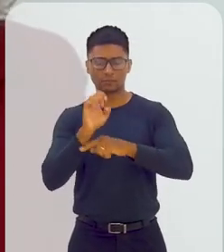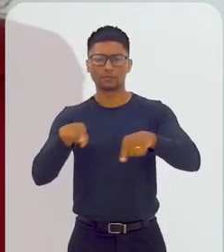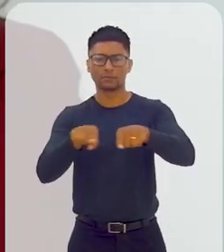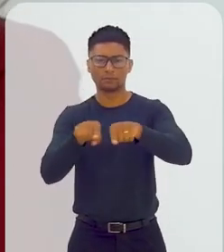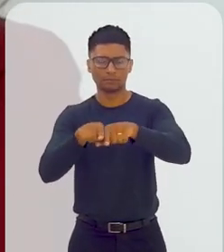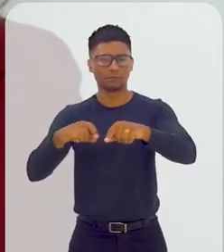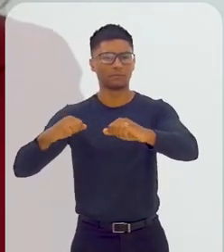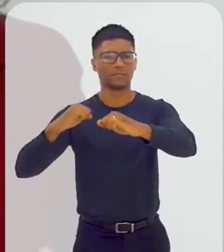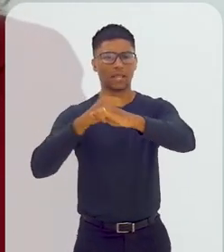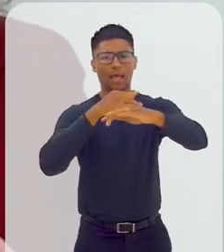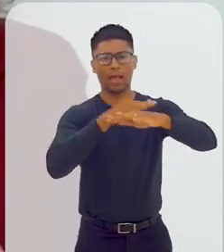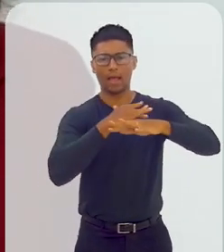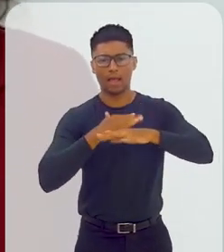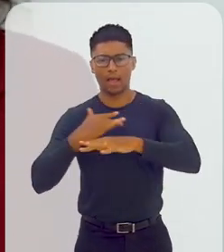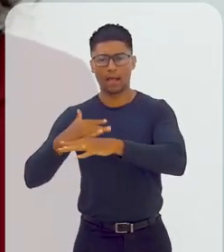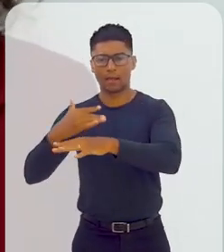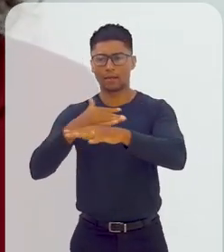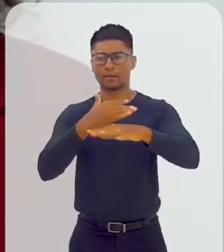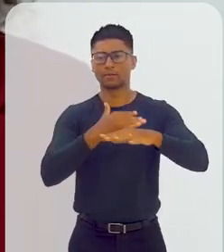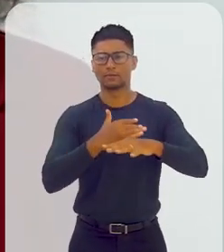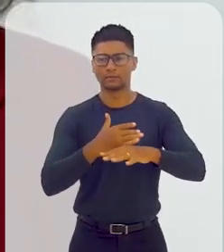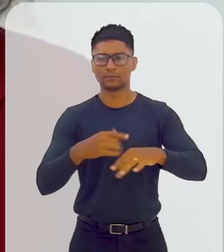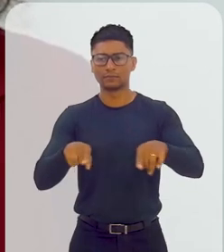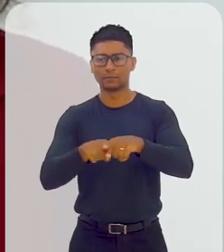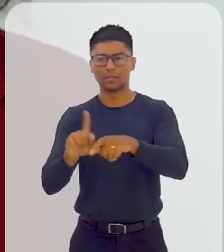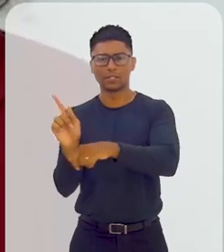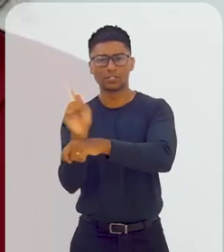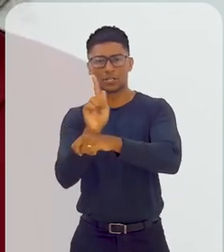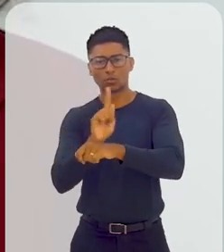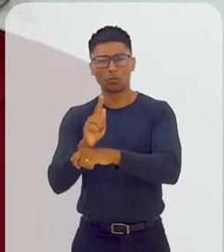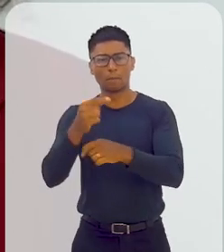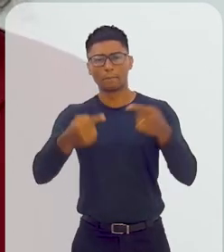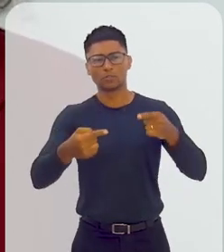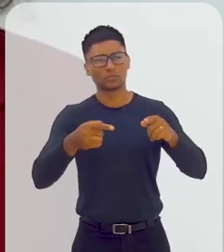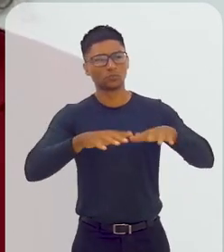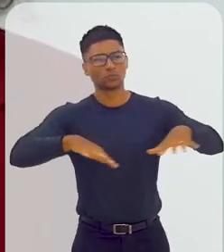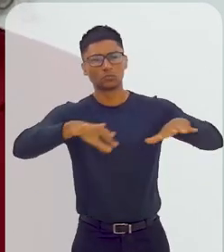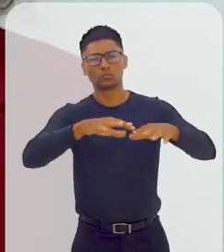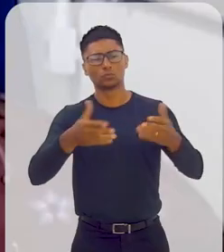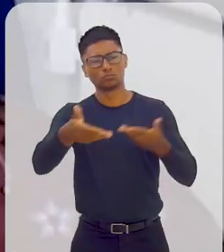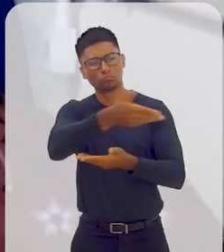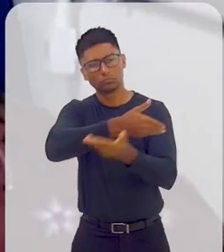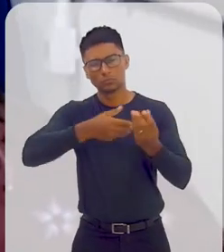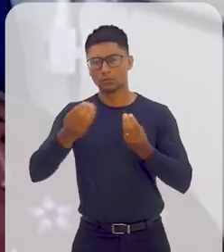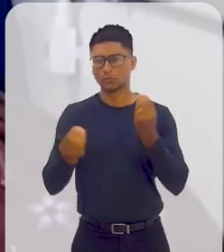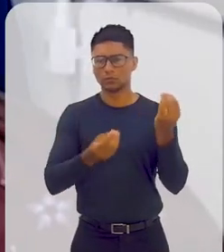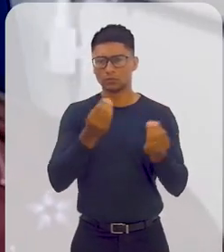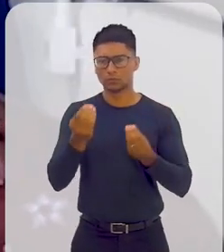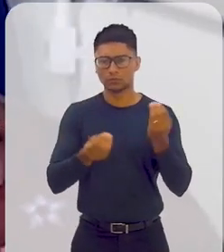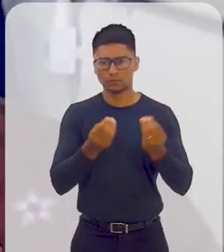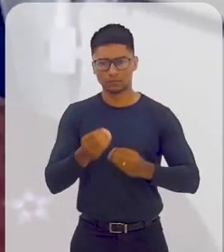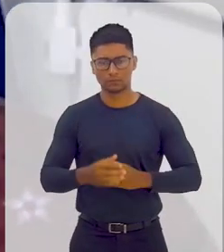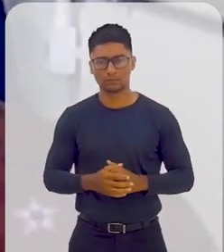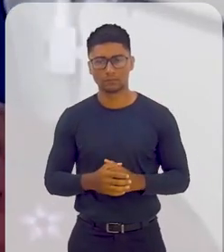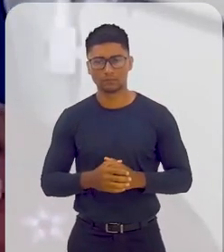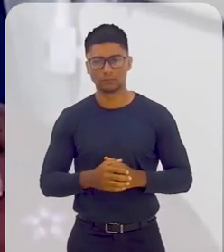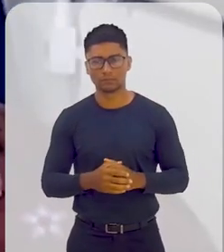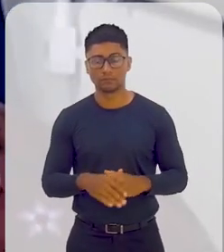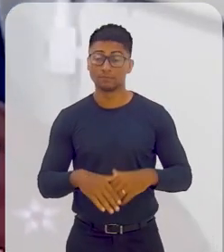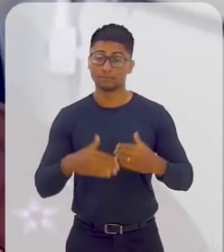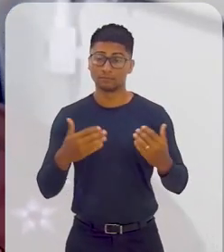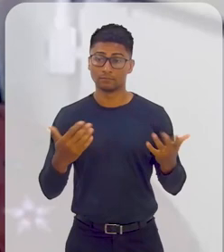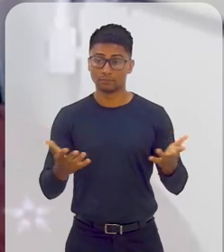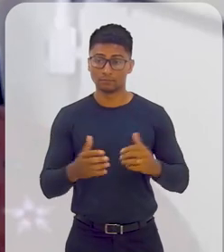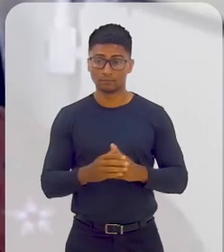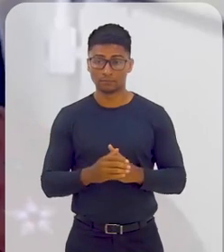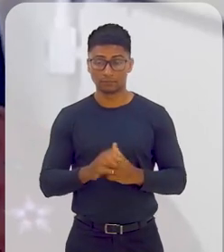quanto com os municípios, com os agentes políticos e gestores públicos. Bem, nós, enquanto um centro de